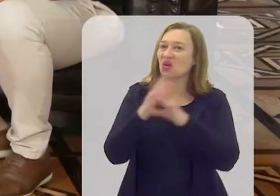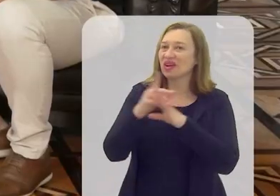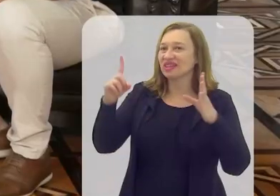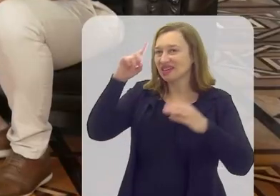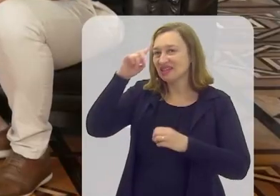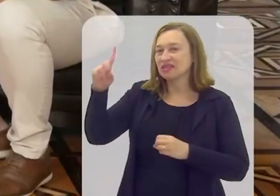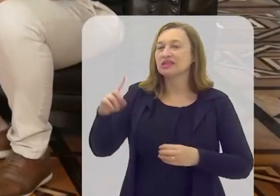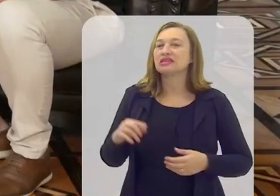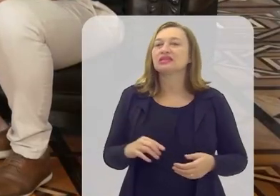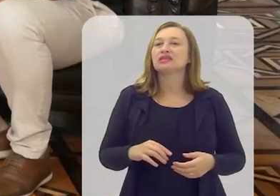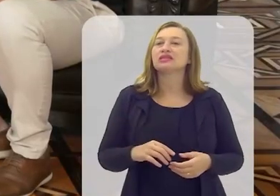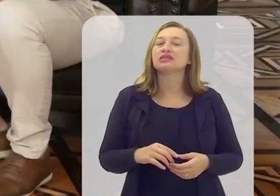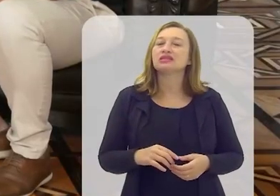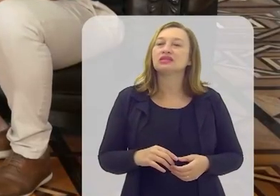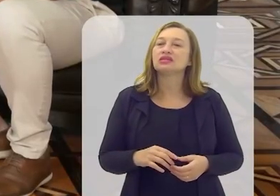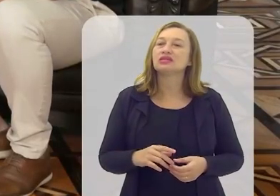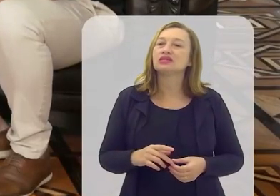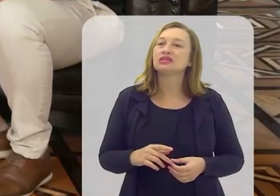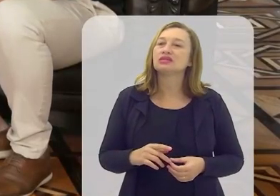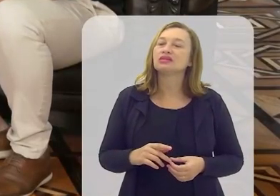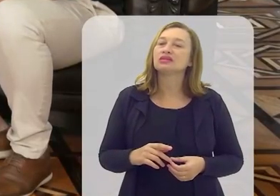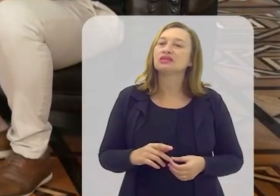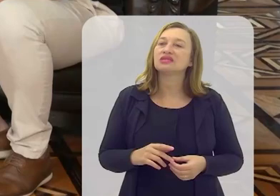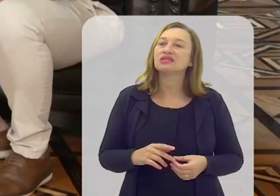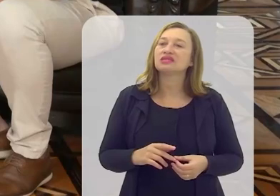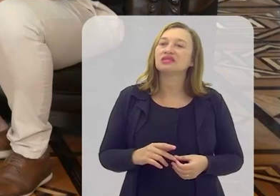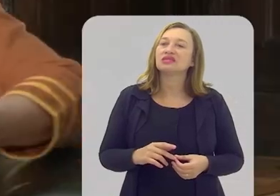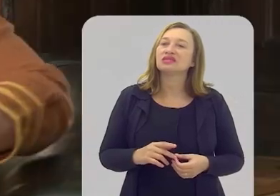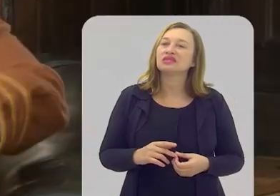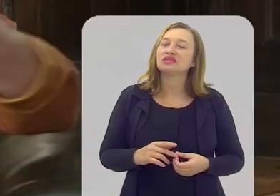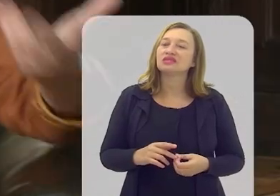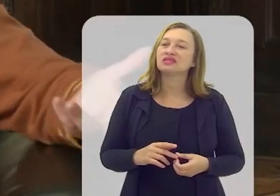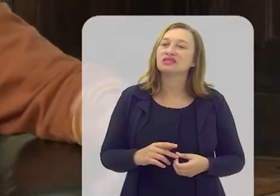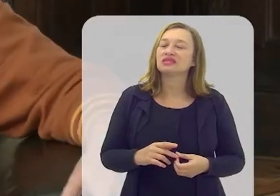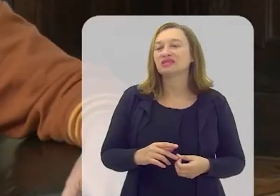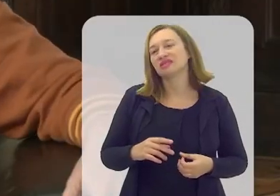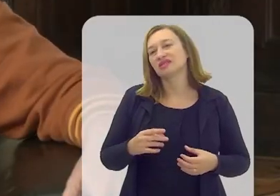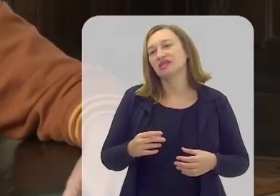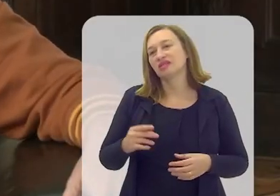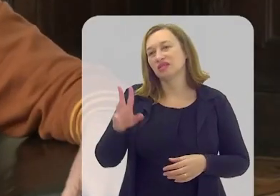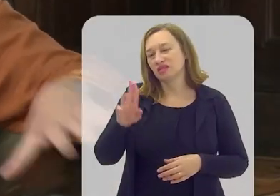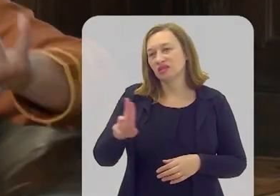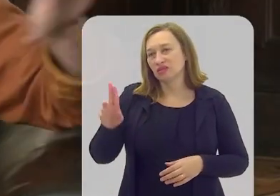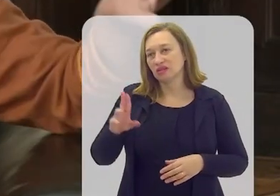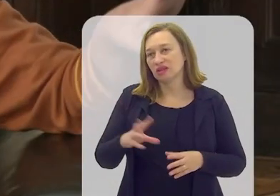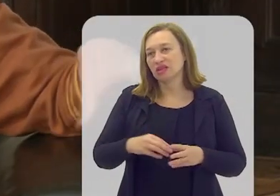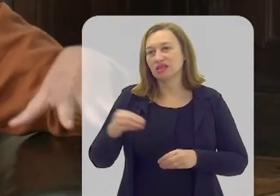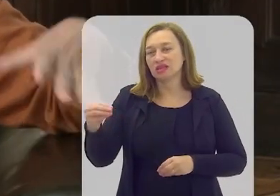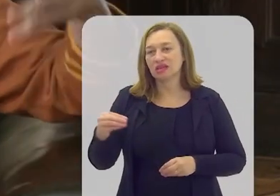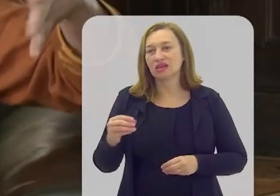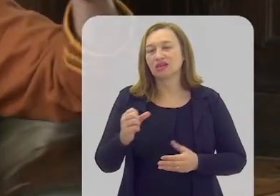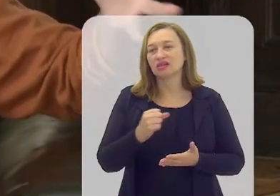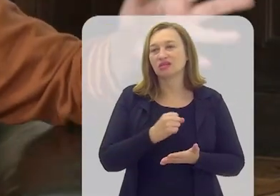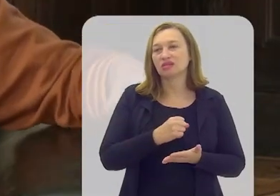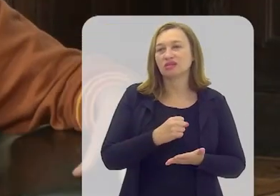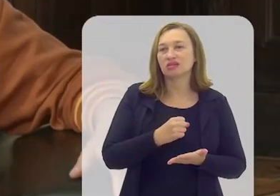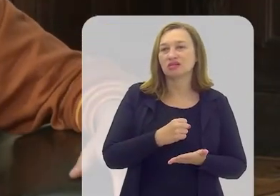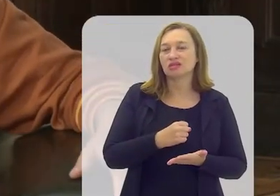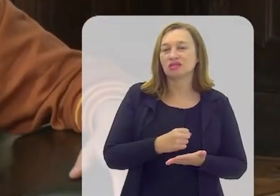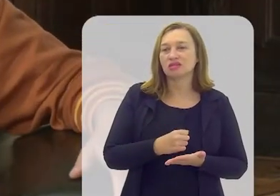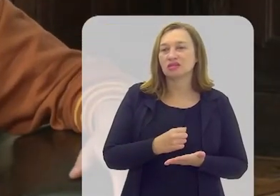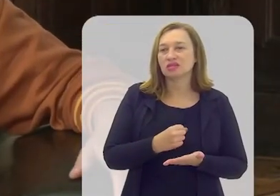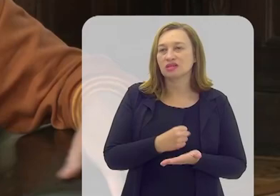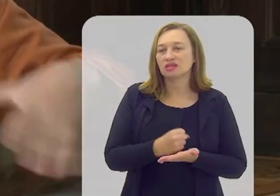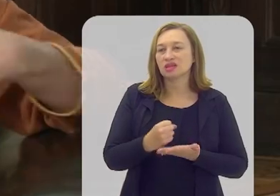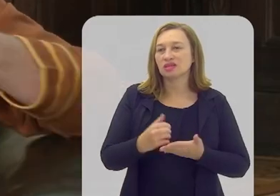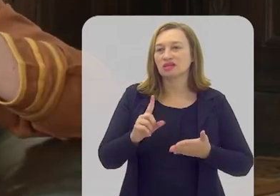né? Glória a Deus. E aí, quando eu tinha saído da faculdade, tinha rescindido aquele